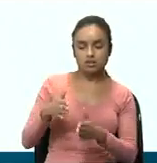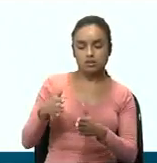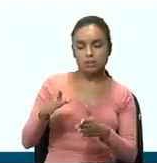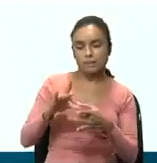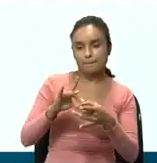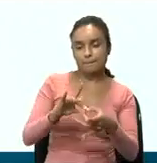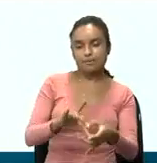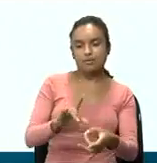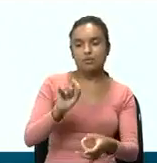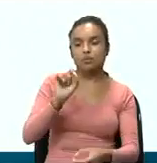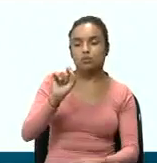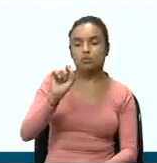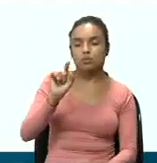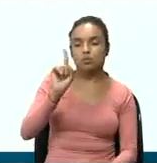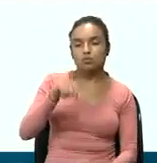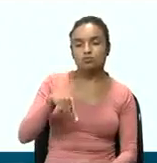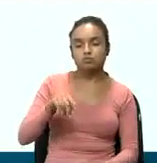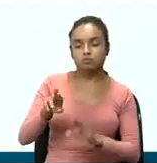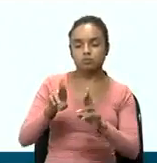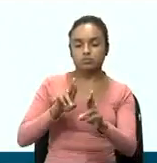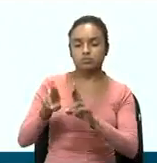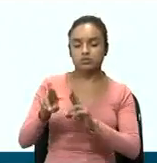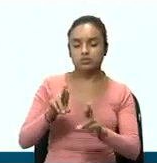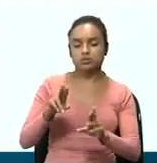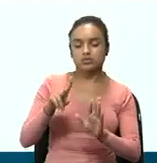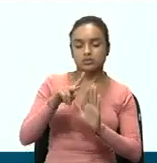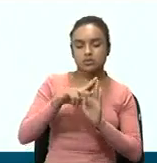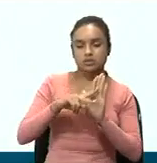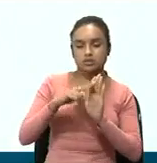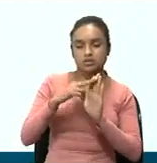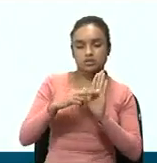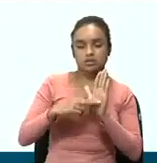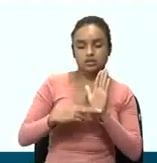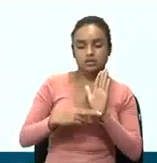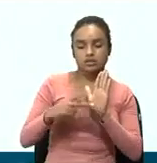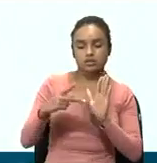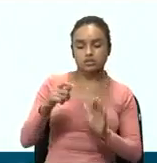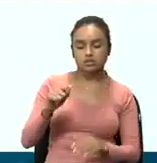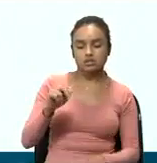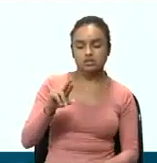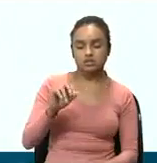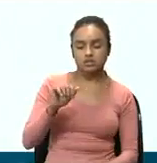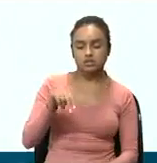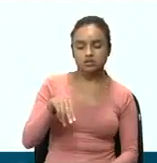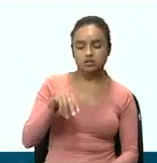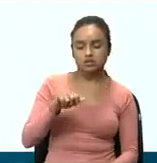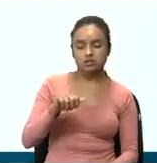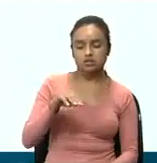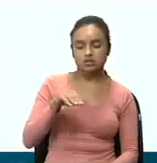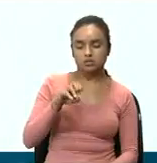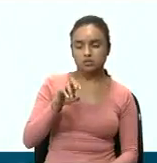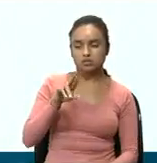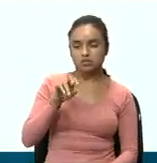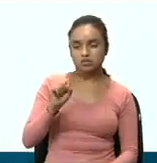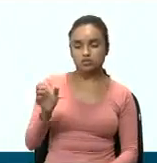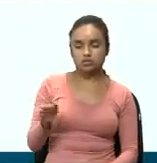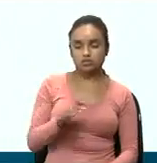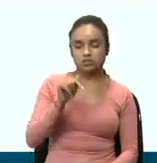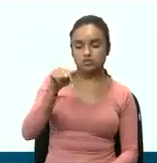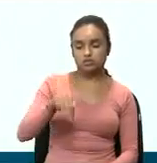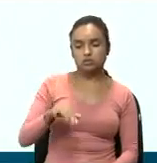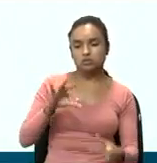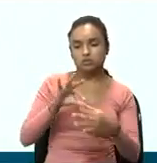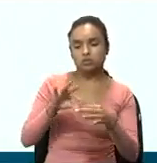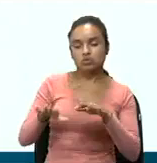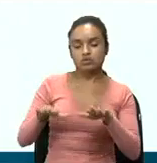é o que? Está relacionado aos parâmetros, tanto a t quanto a u. Por quê? Porque eu estou,